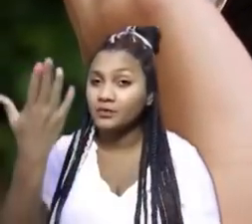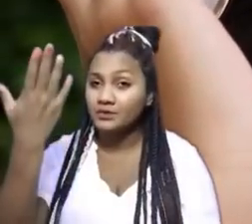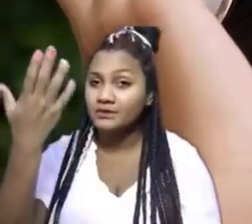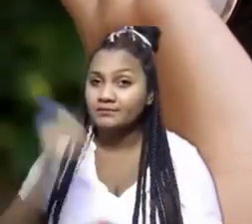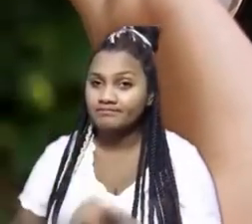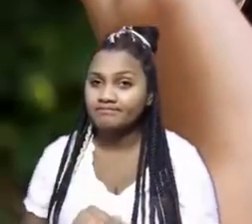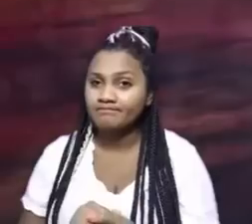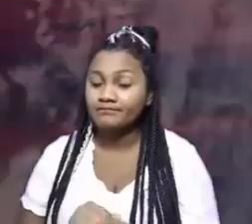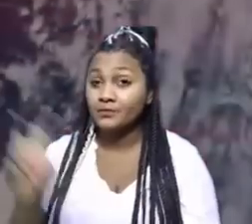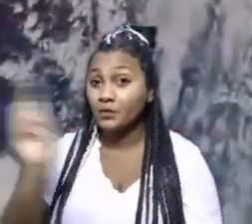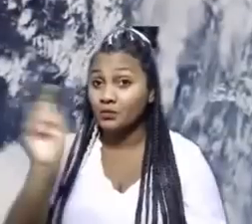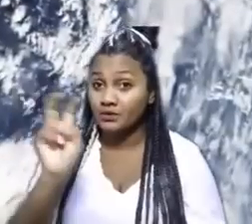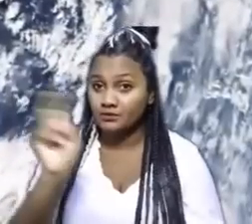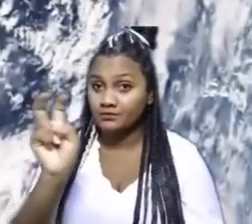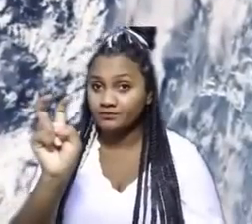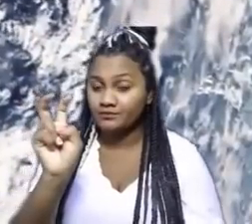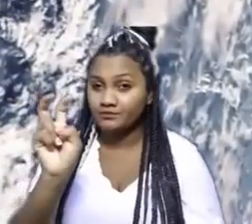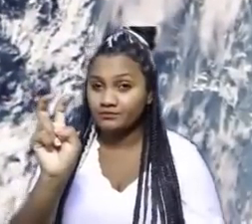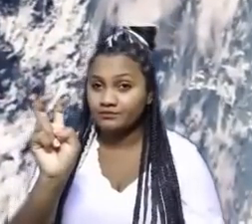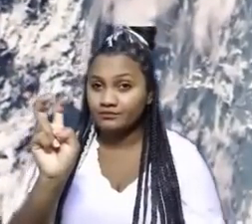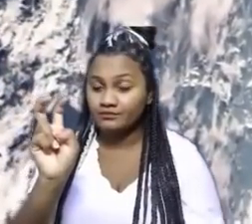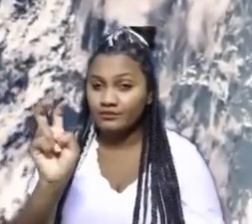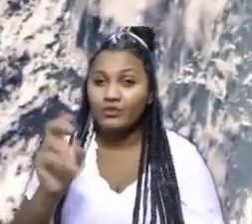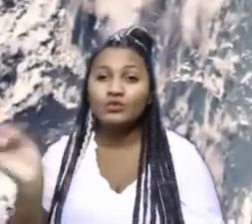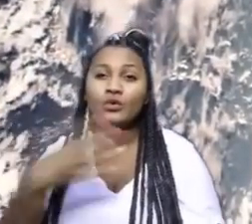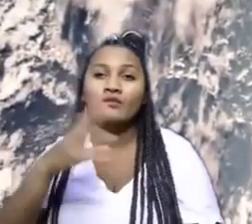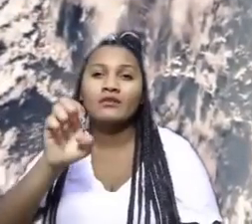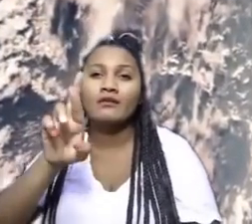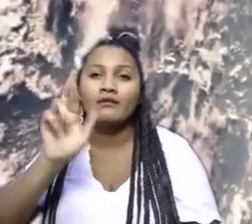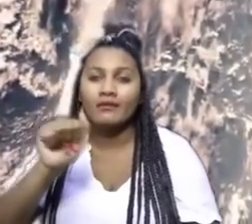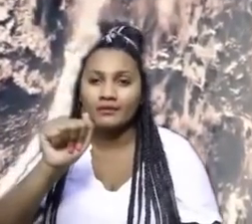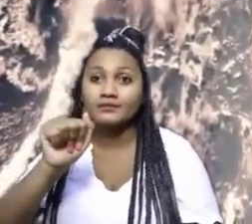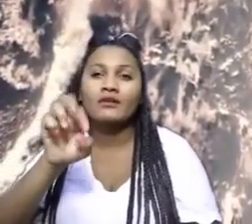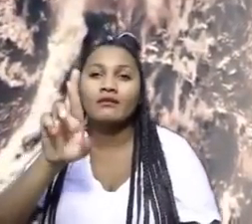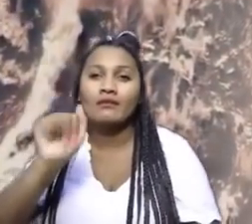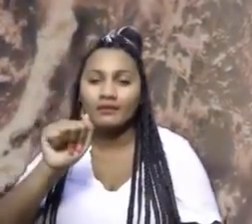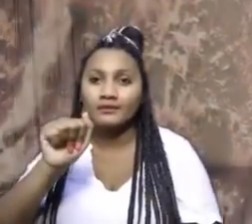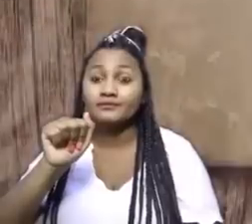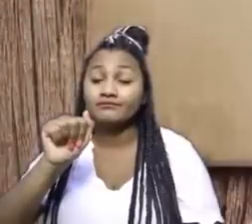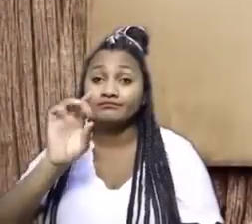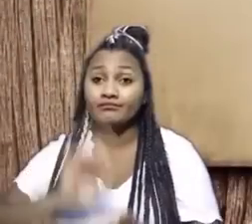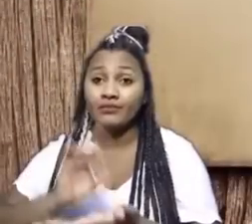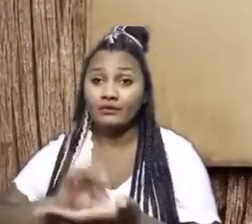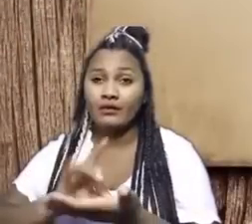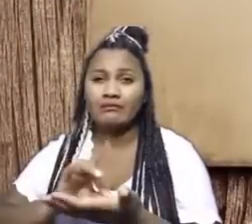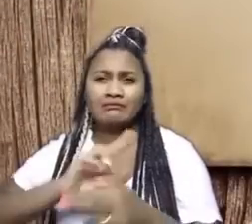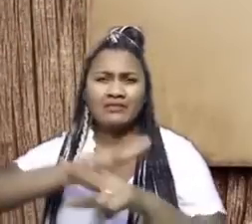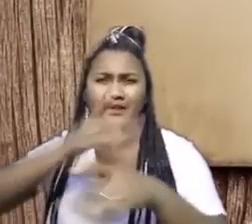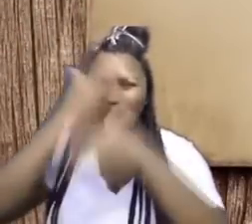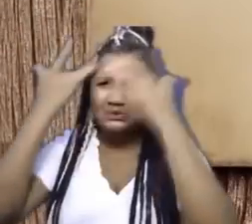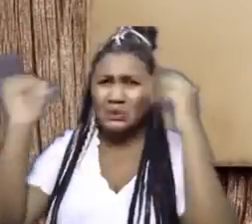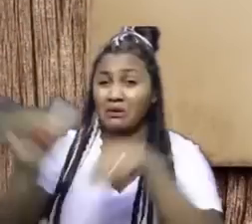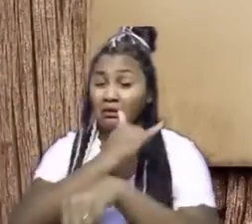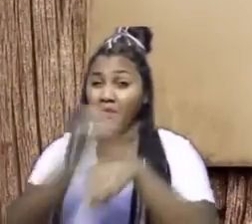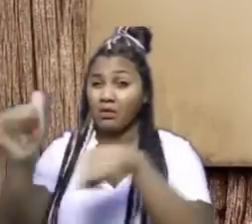acontecer. O quinto sinal: a propagação da nova era. De fato, muitos enganadores têm